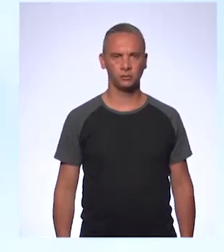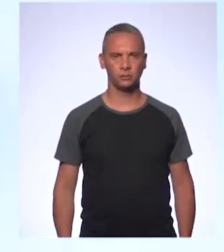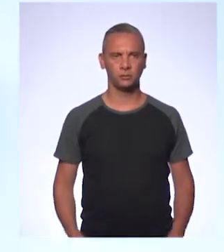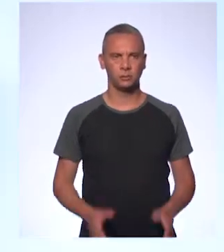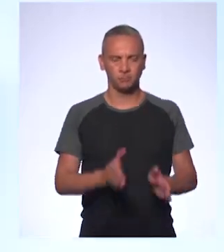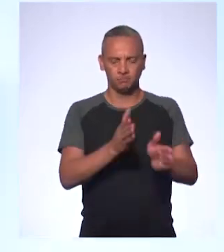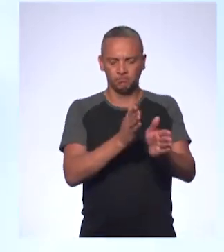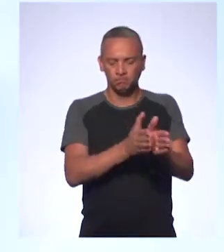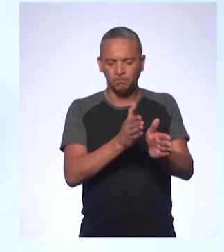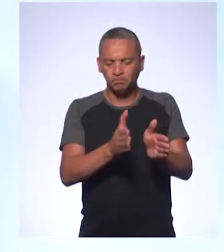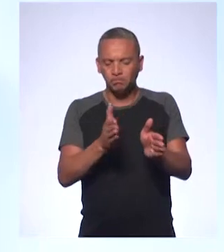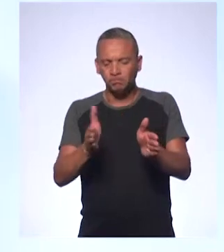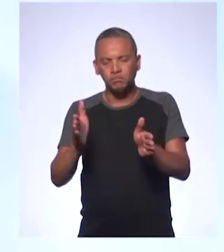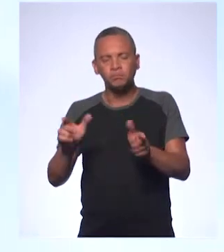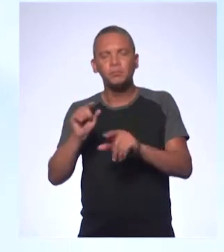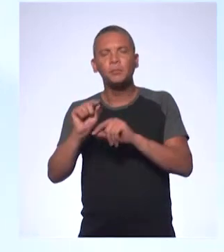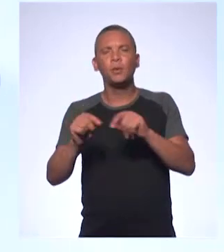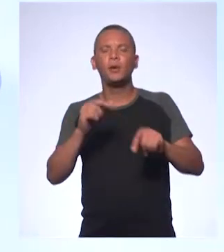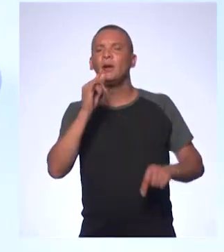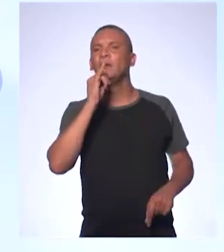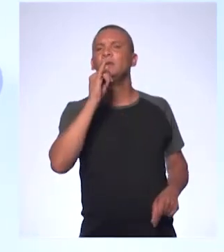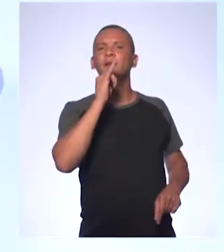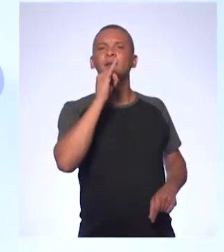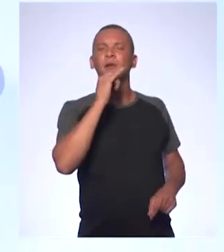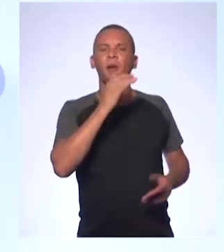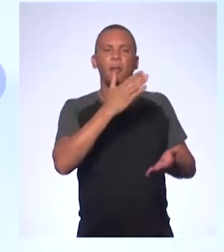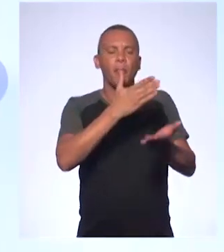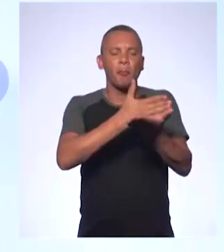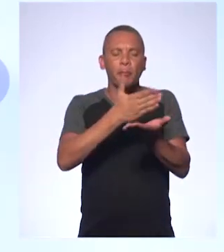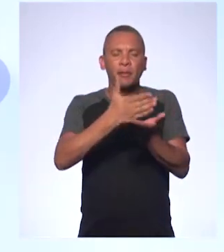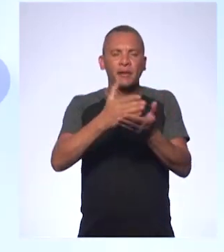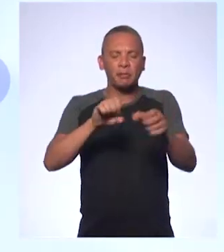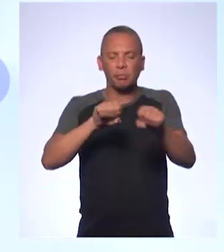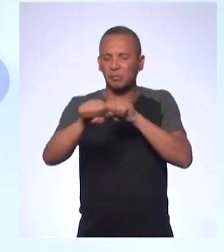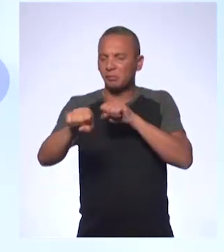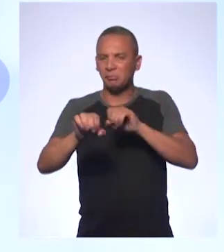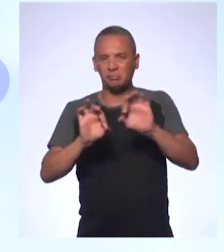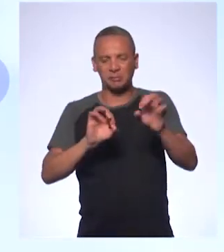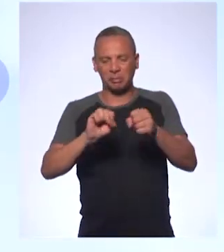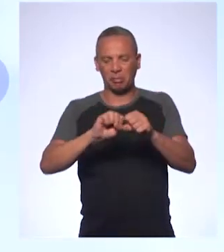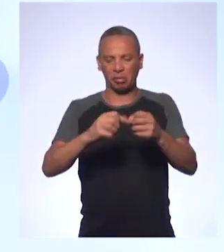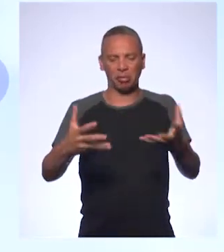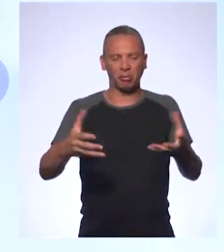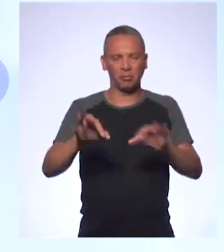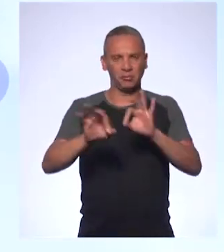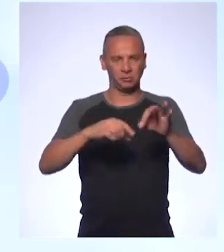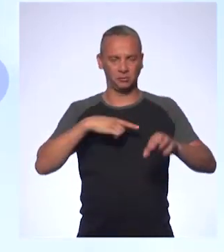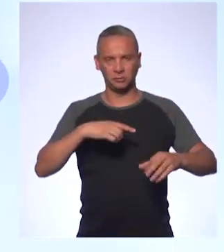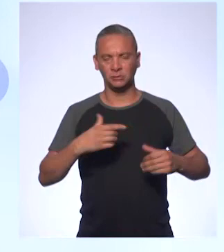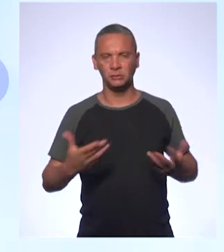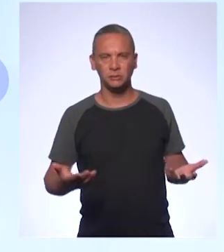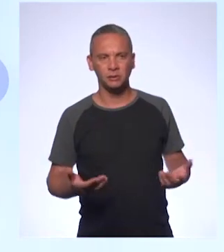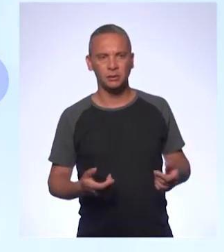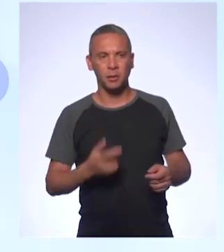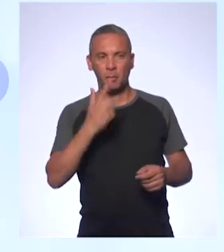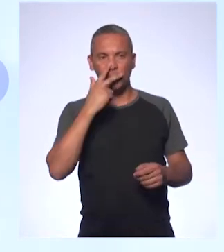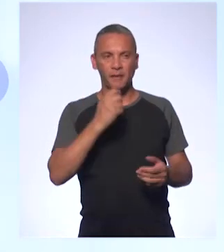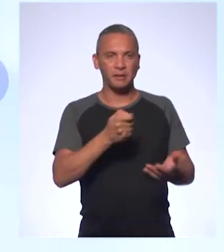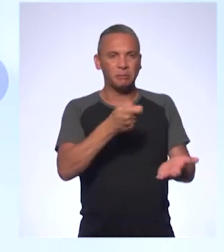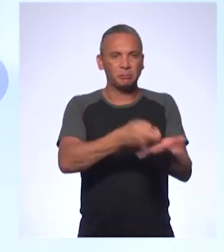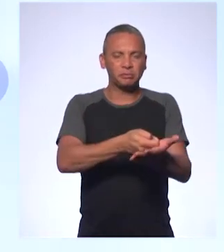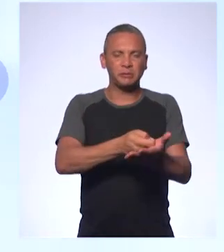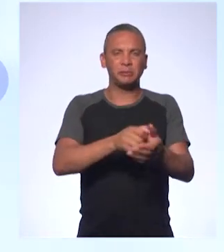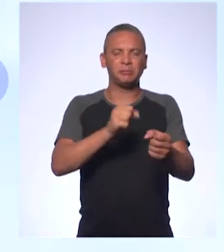picar, de pedaços, de quebrar em pedaços, né? A gente tem essa ideia, né? Ou de bater,